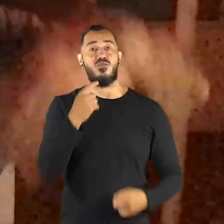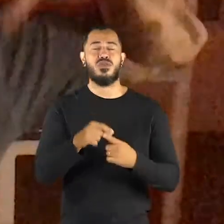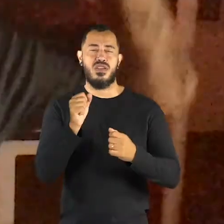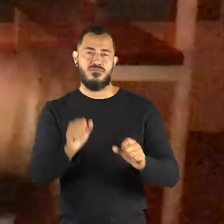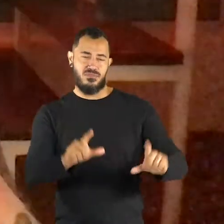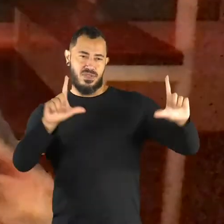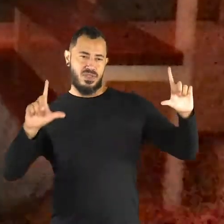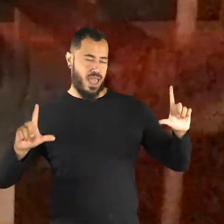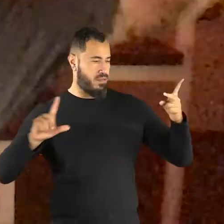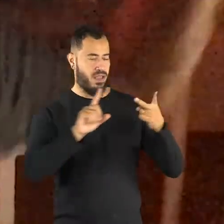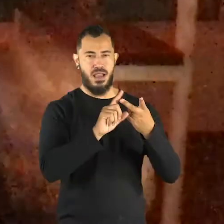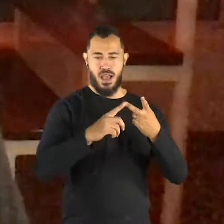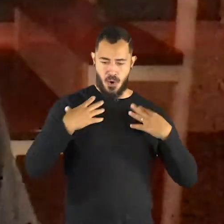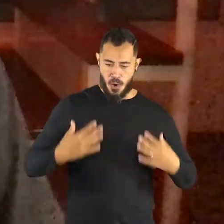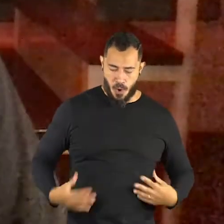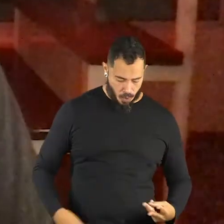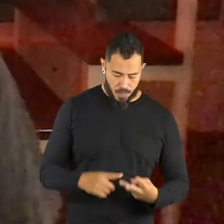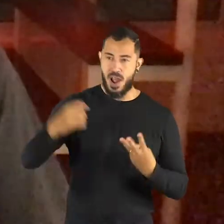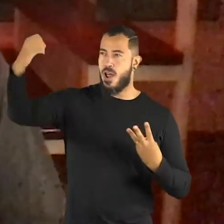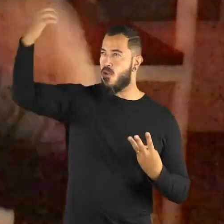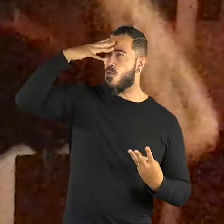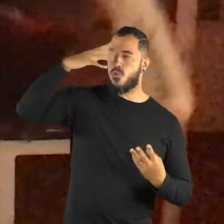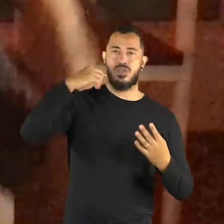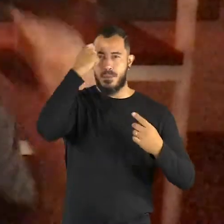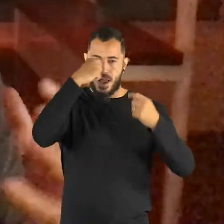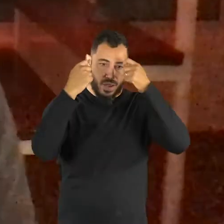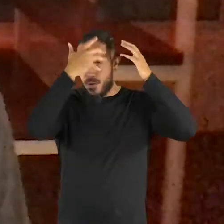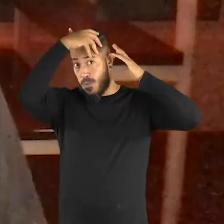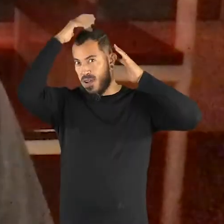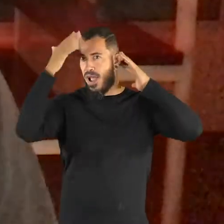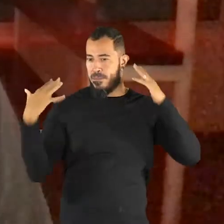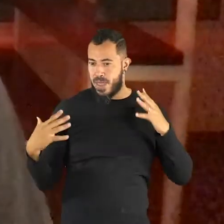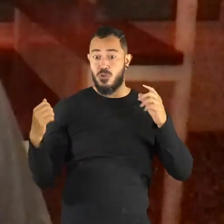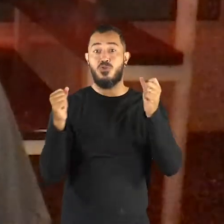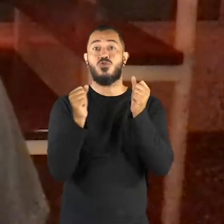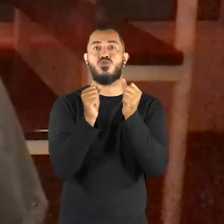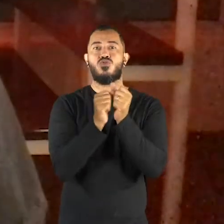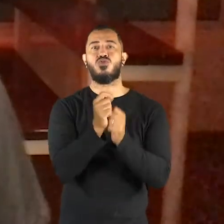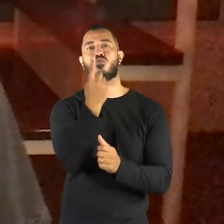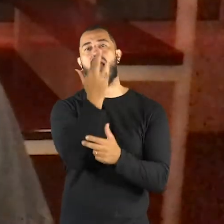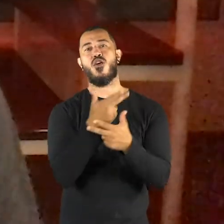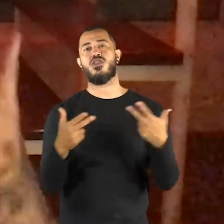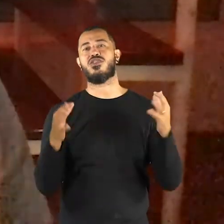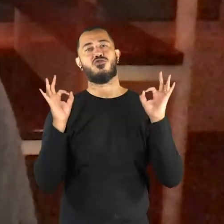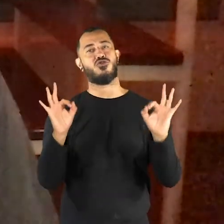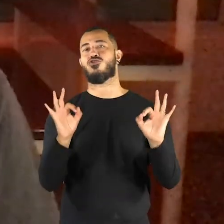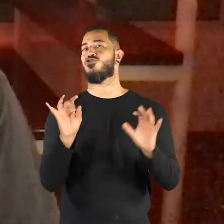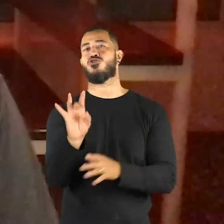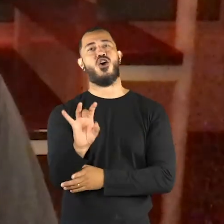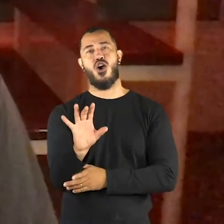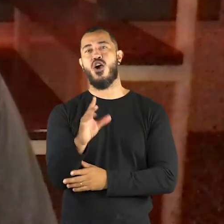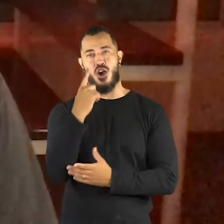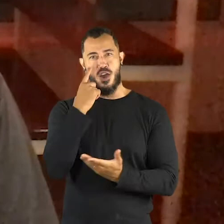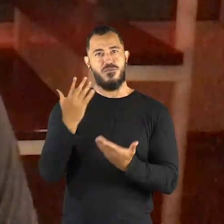cena, do figurino, da luz e da maquiagem, do cabelo se unirem e tornar uma coesão só, como visto nesse